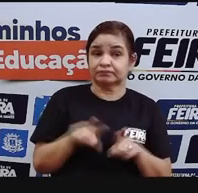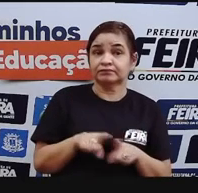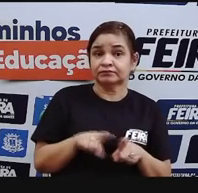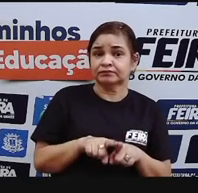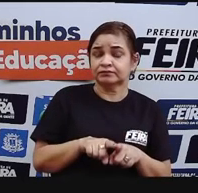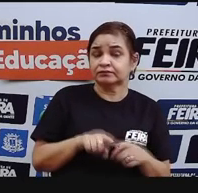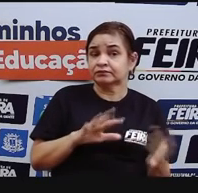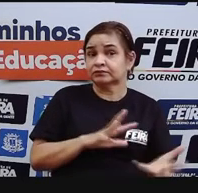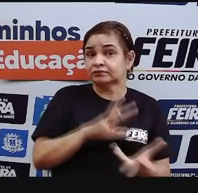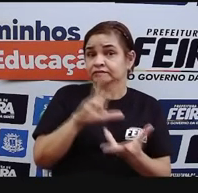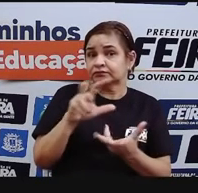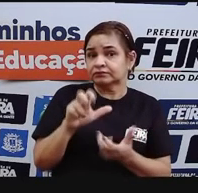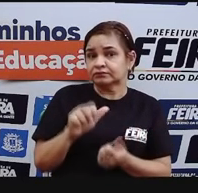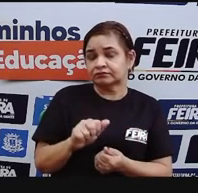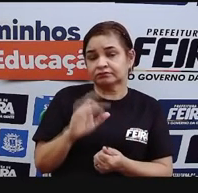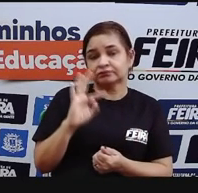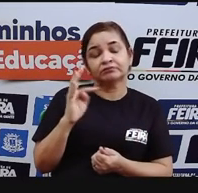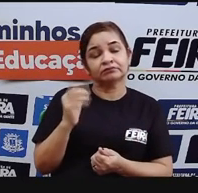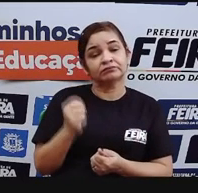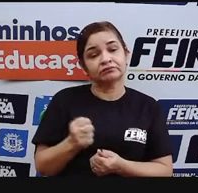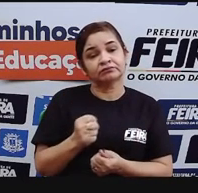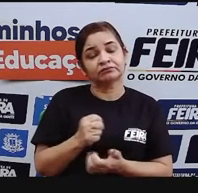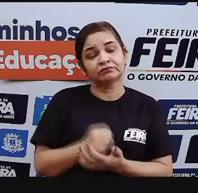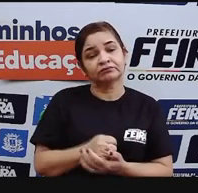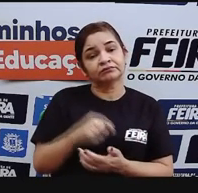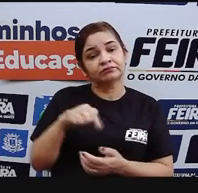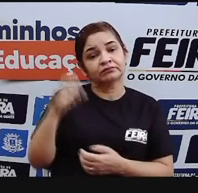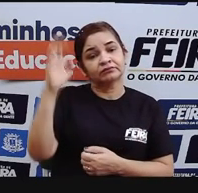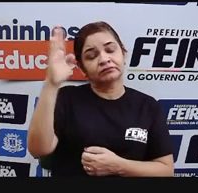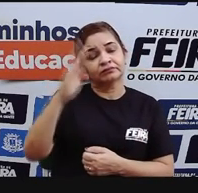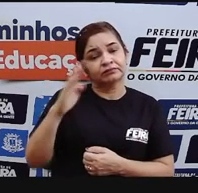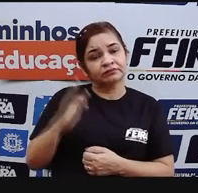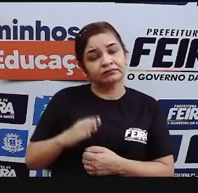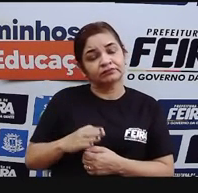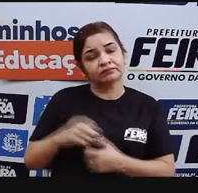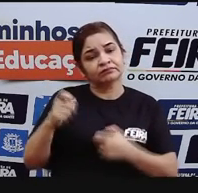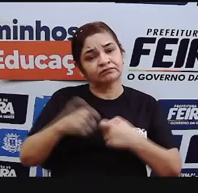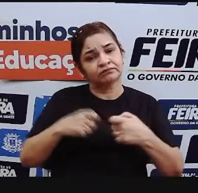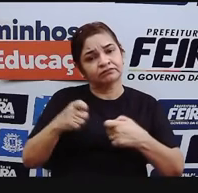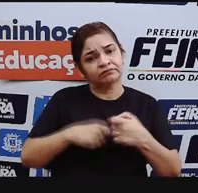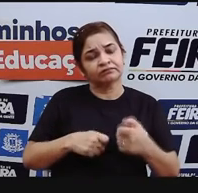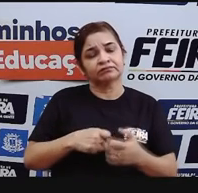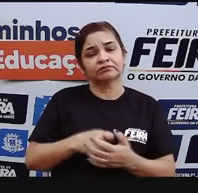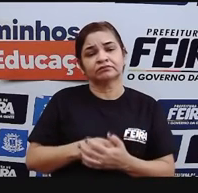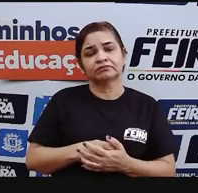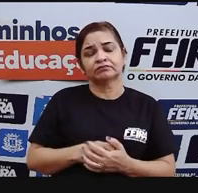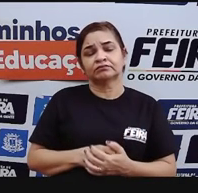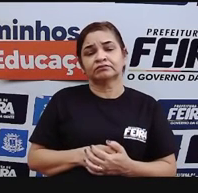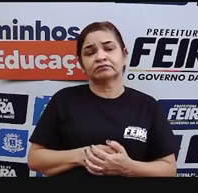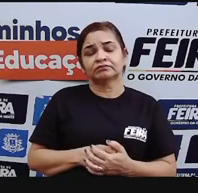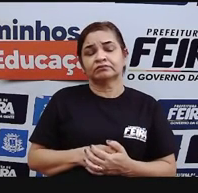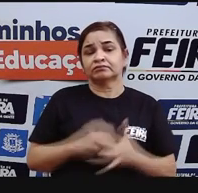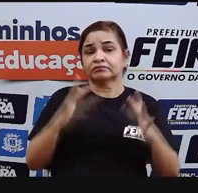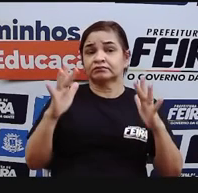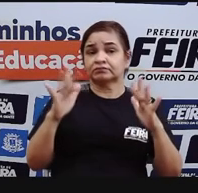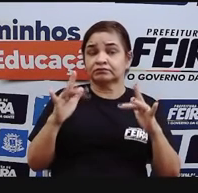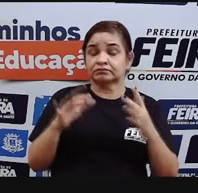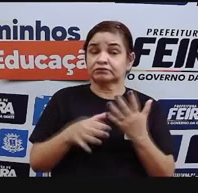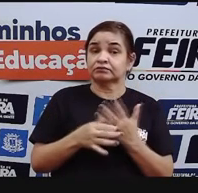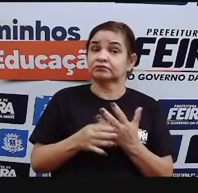mundo inteiro, né? No caso aqui do Brasil, estupros que são praticados por esposos e por namorado,